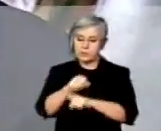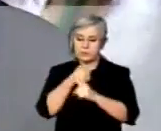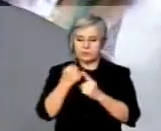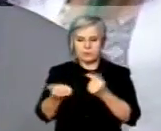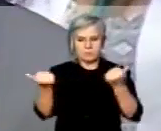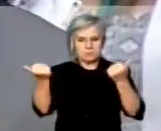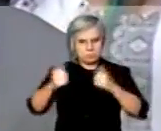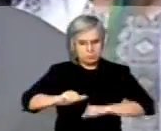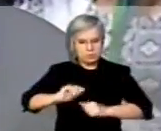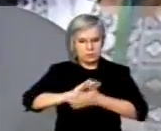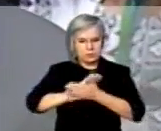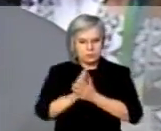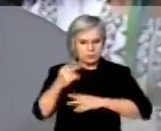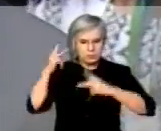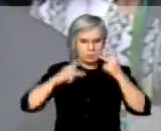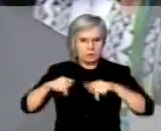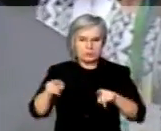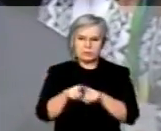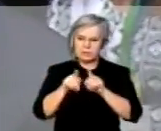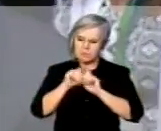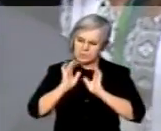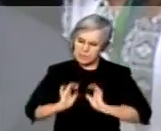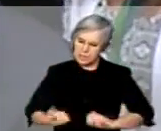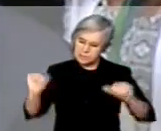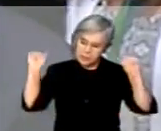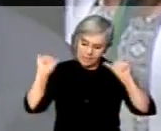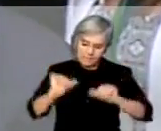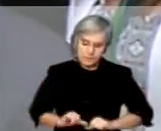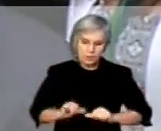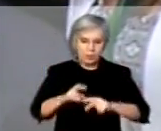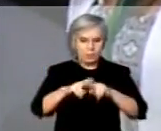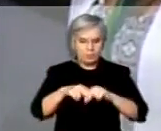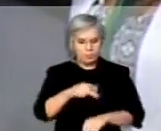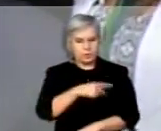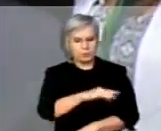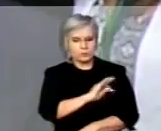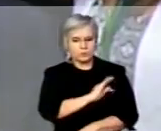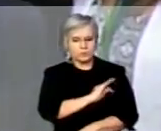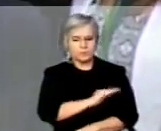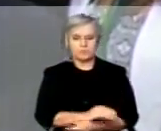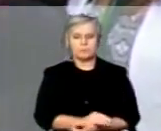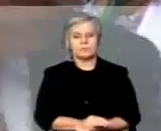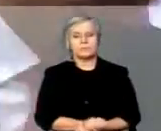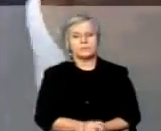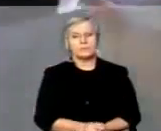destruído politicamente e destruído eticamente pelo PT e seus assemelhados.